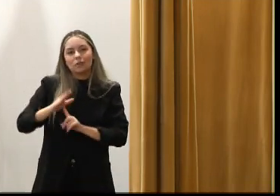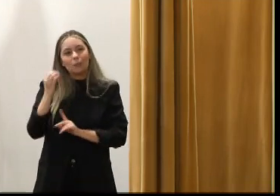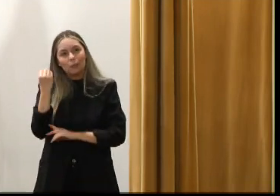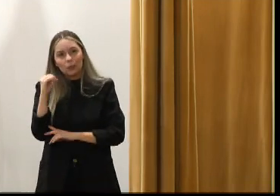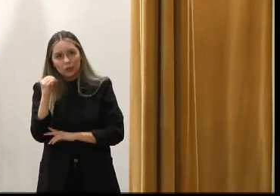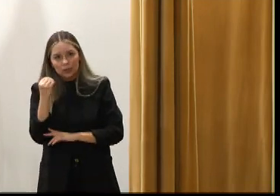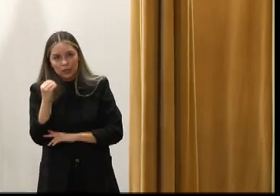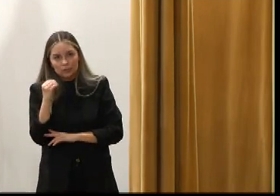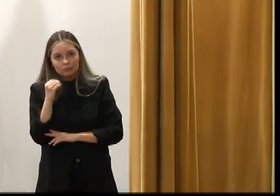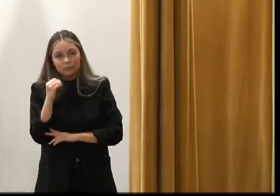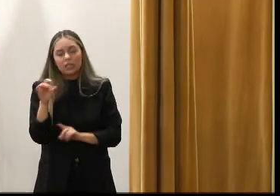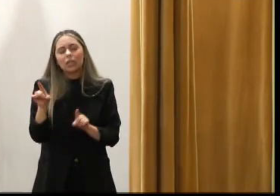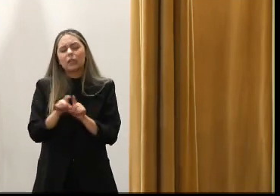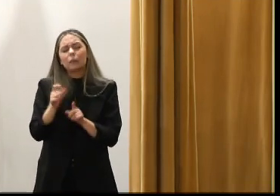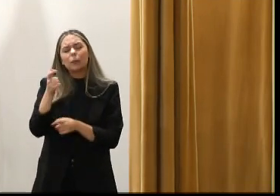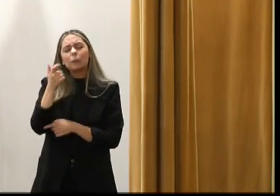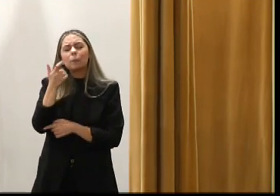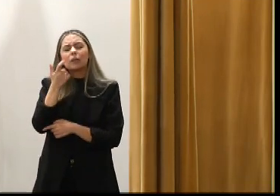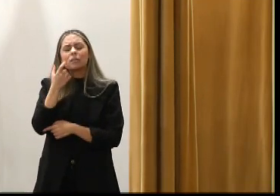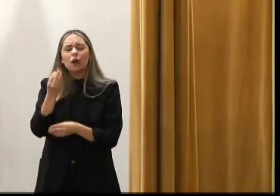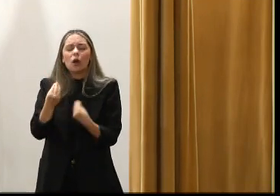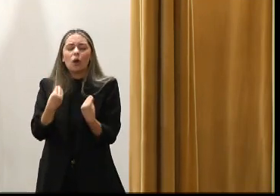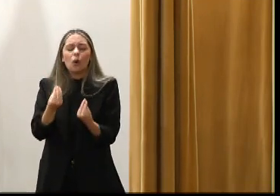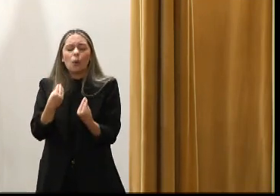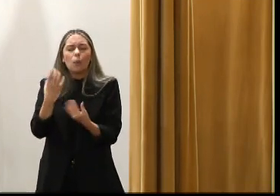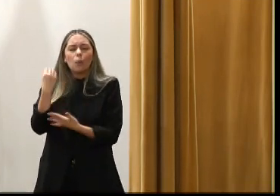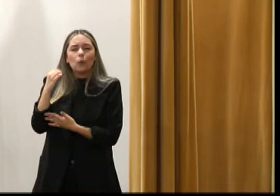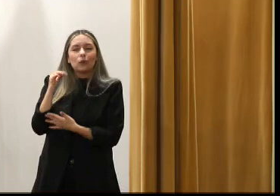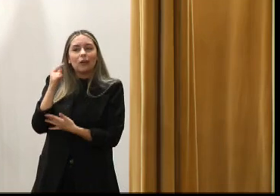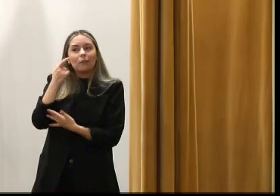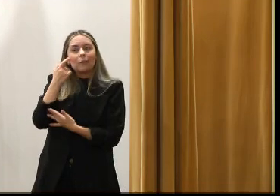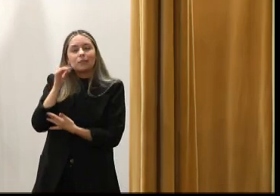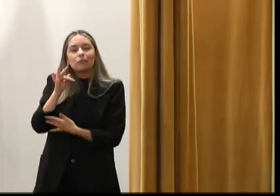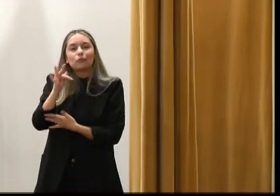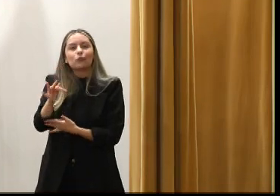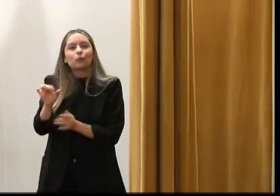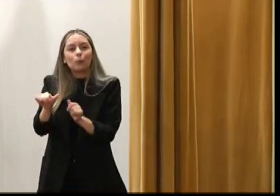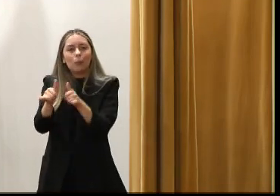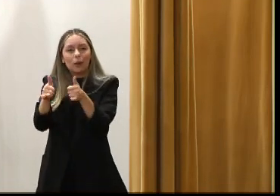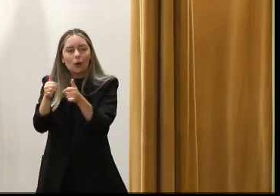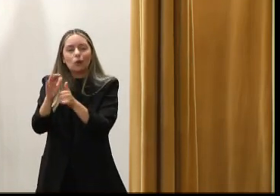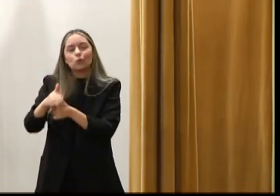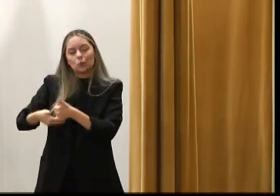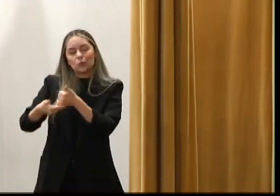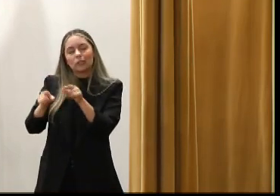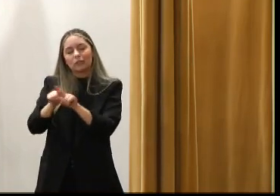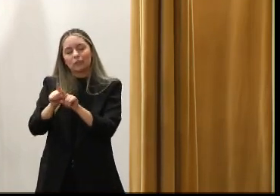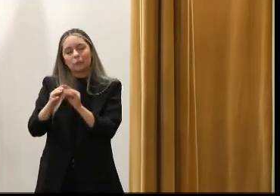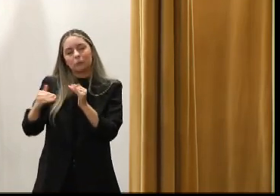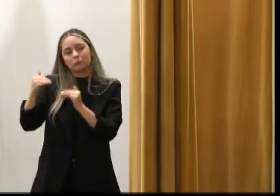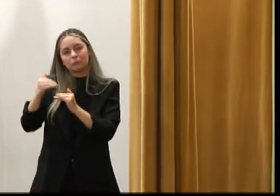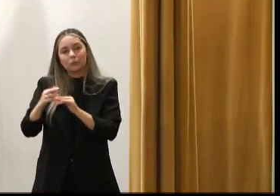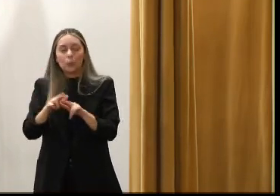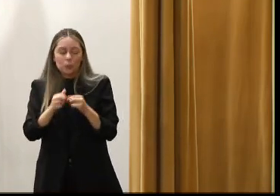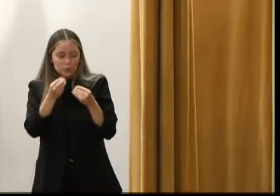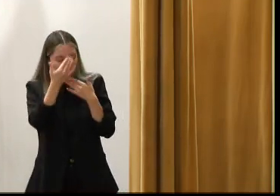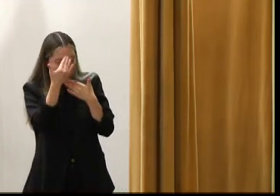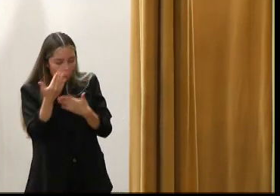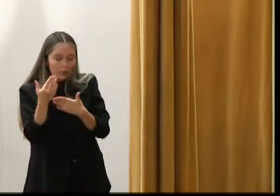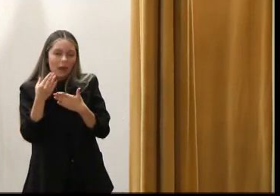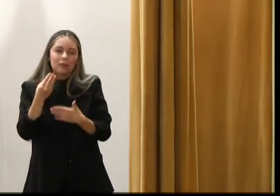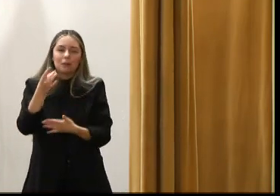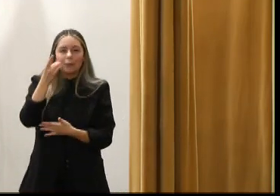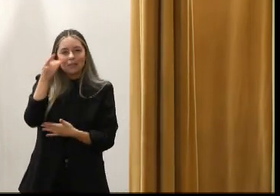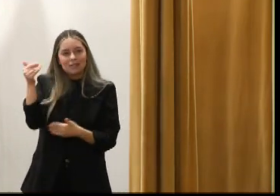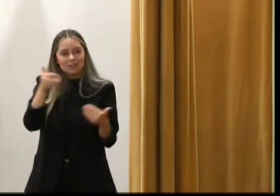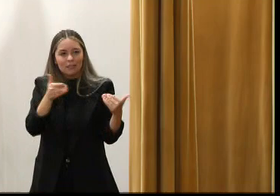Alegre, pensando sempre uma Porto Alegre de amanhã e muito mais sustentável. Então, muito obrigado pela presença de